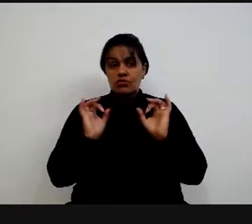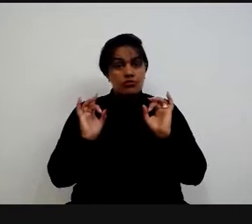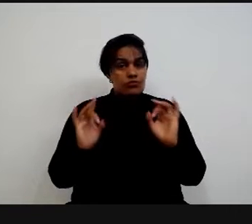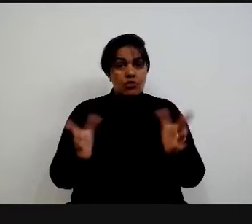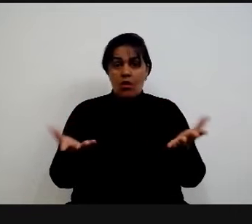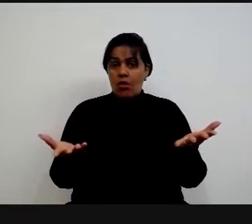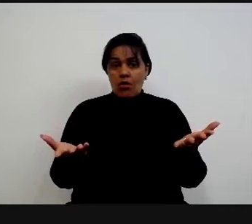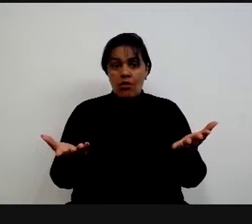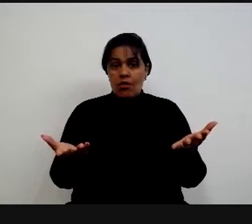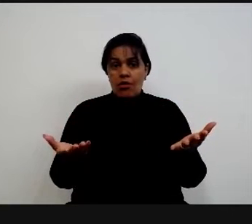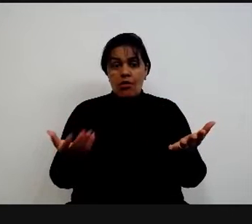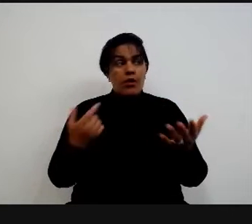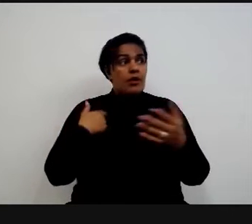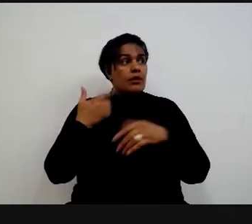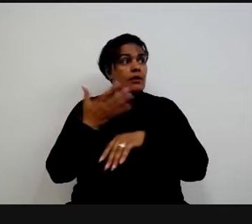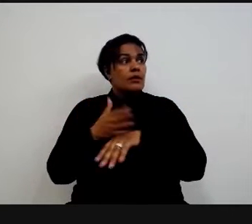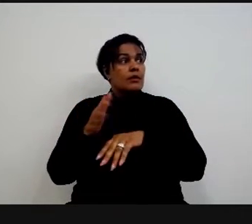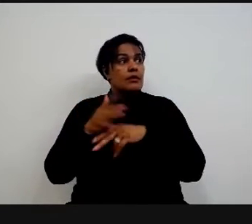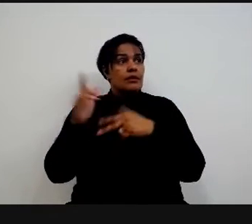para trabalhar no Poder Legislativo.